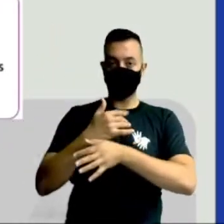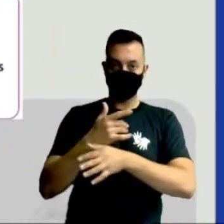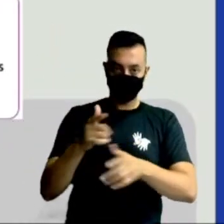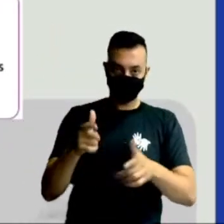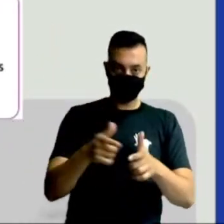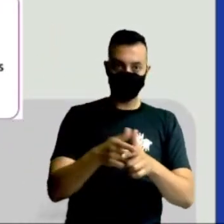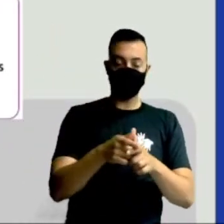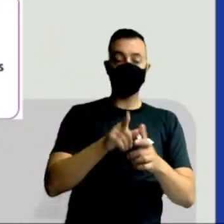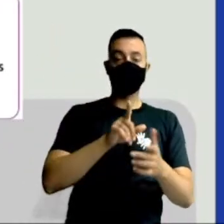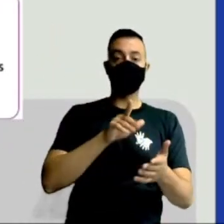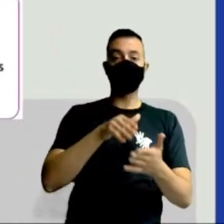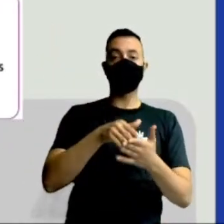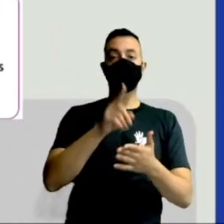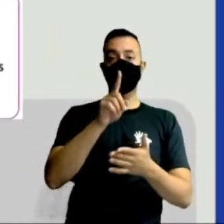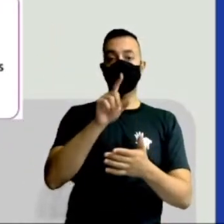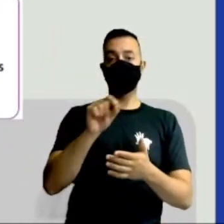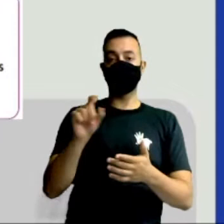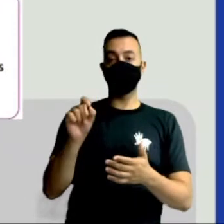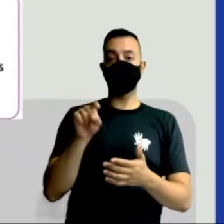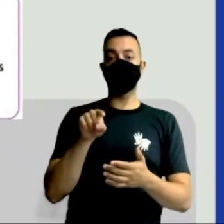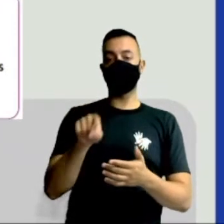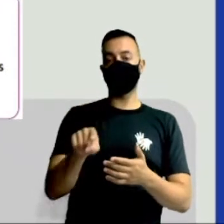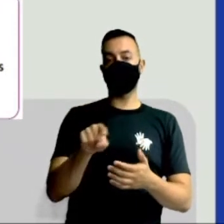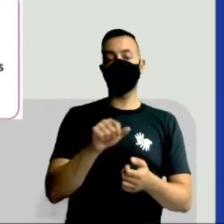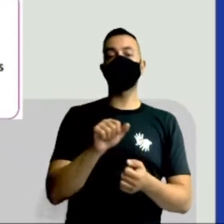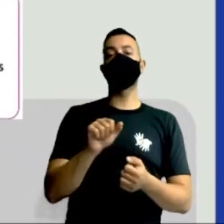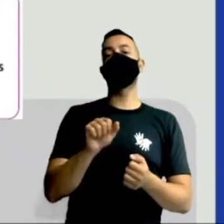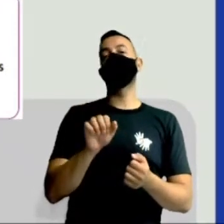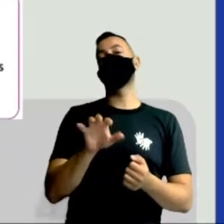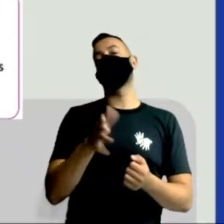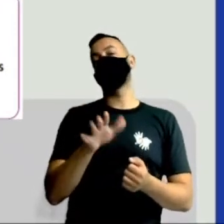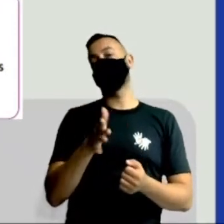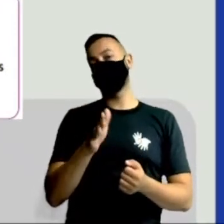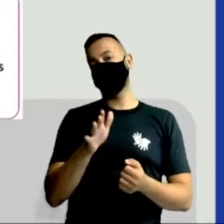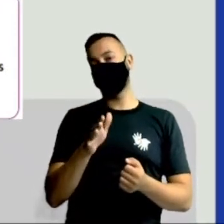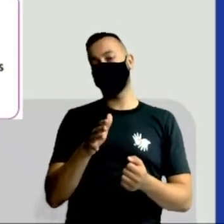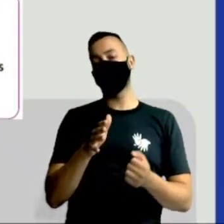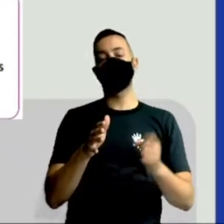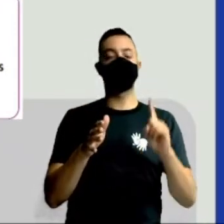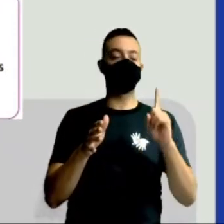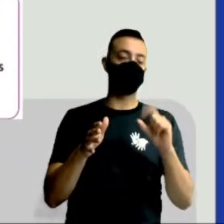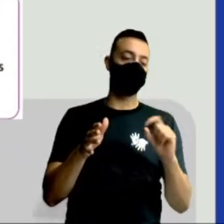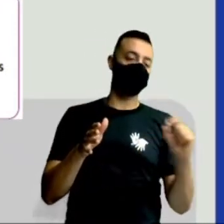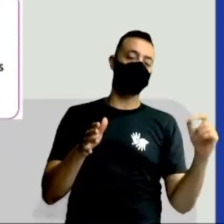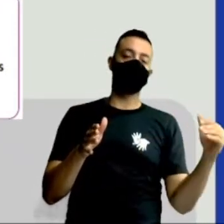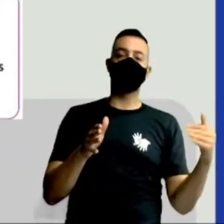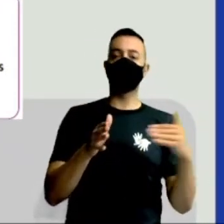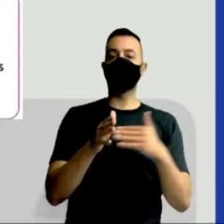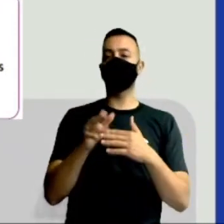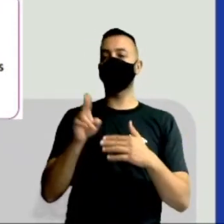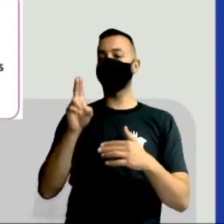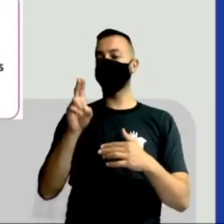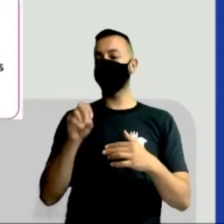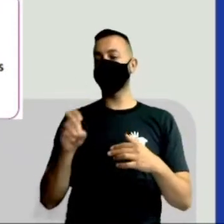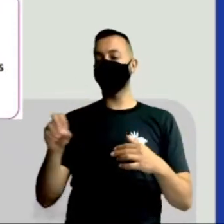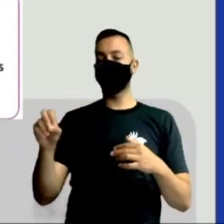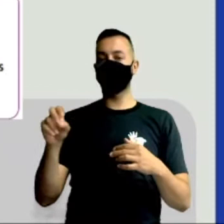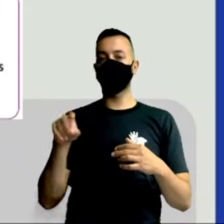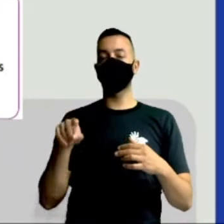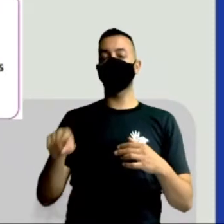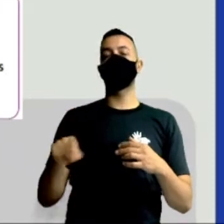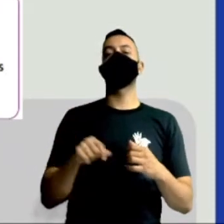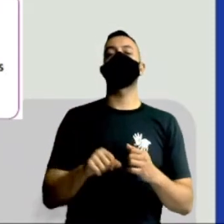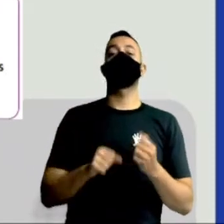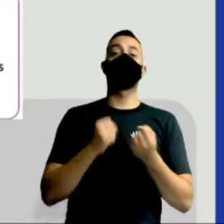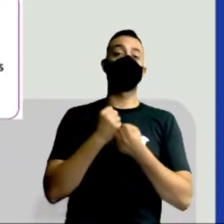pequena vai até 100 mil habitantes. Cidade média vai entre 100 mil e 500 habitantes.